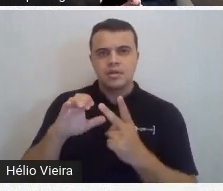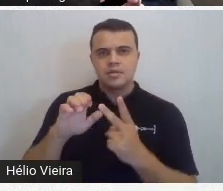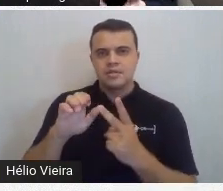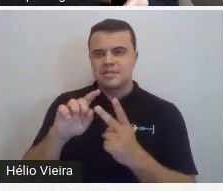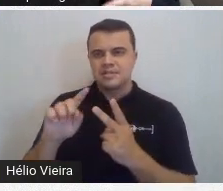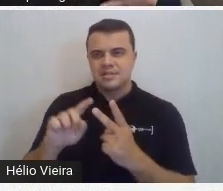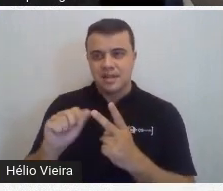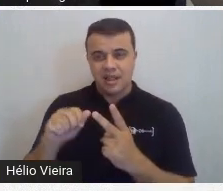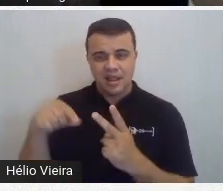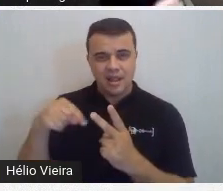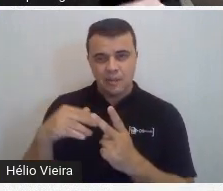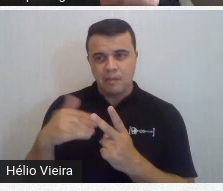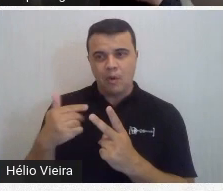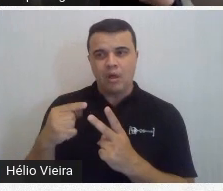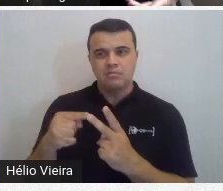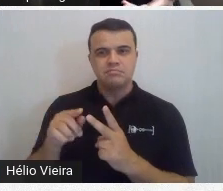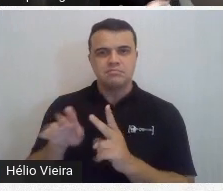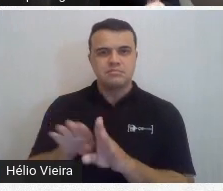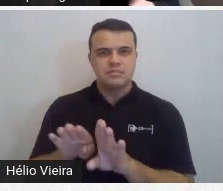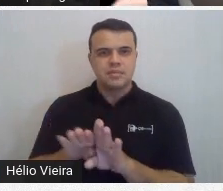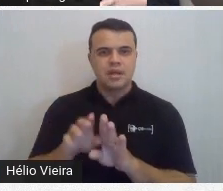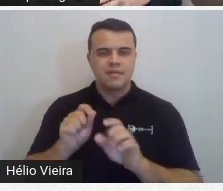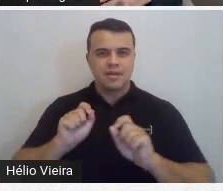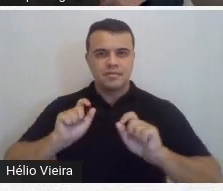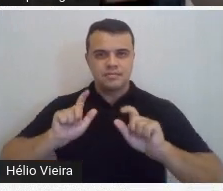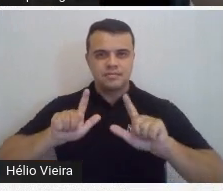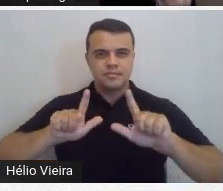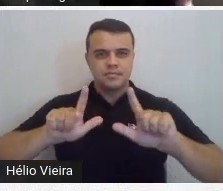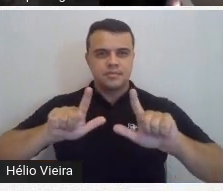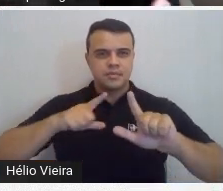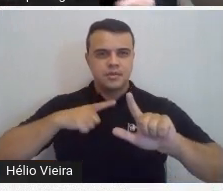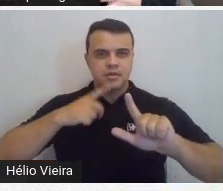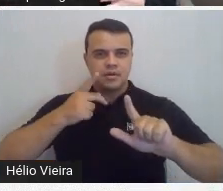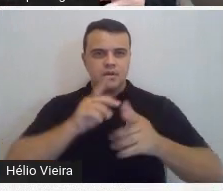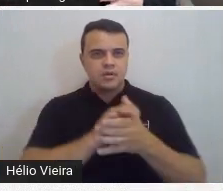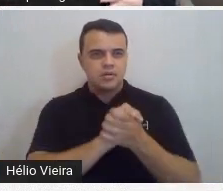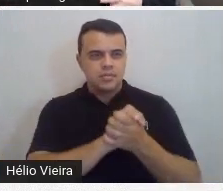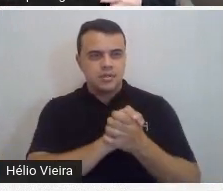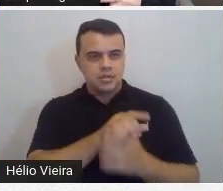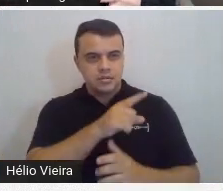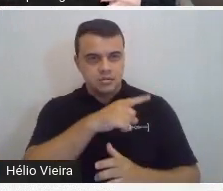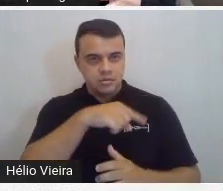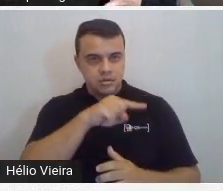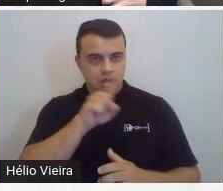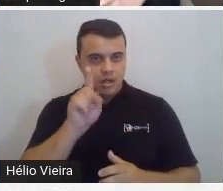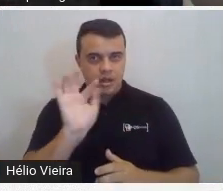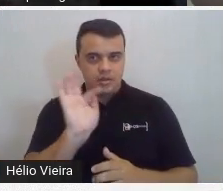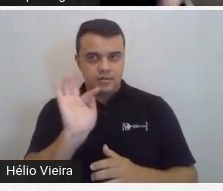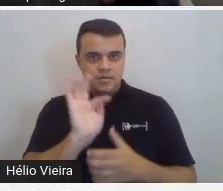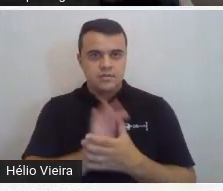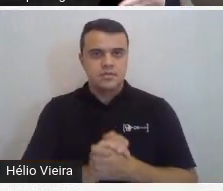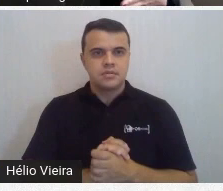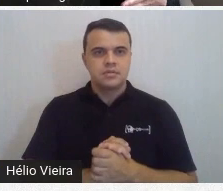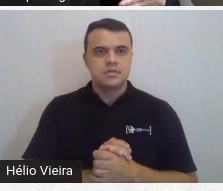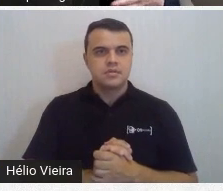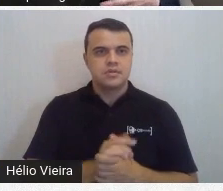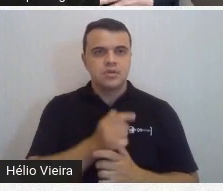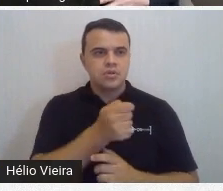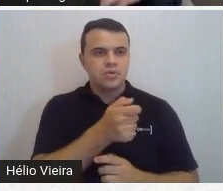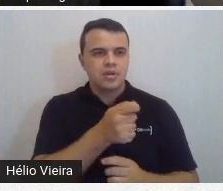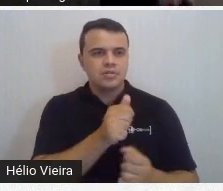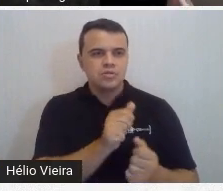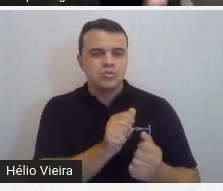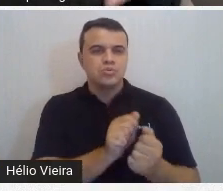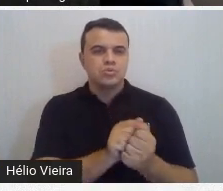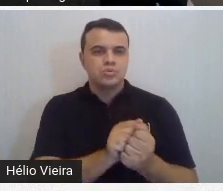E vão haver algumas exposições em homenagem a esses artistas em Paris, quase simultâneas.